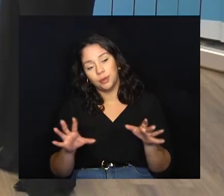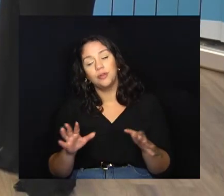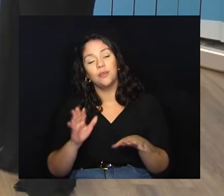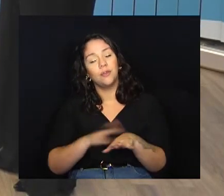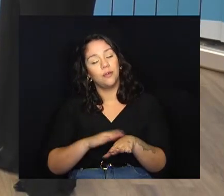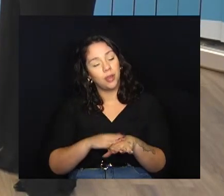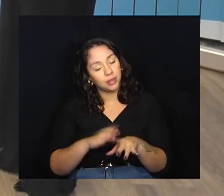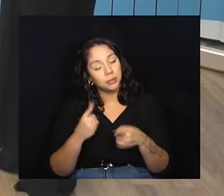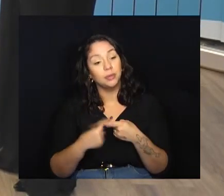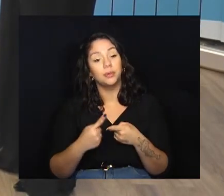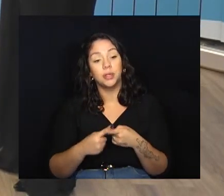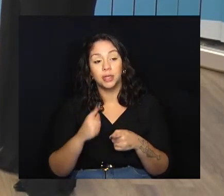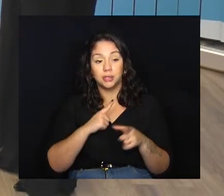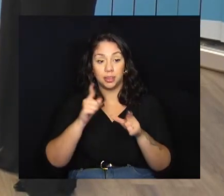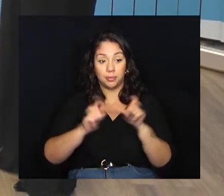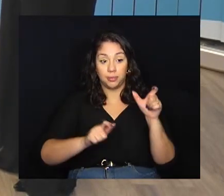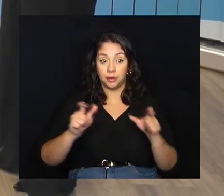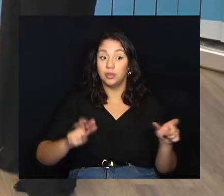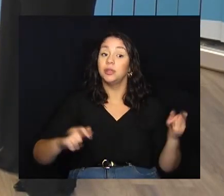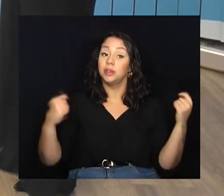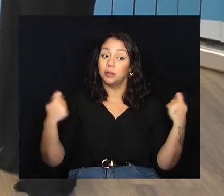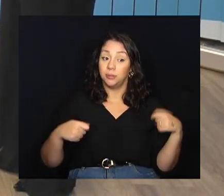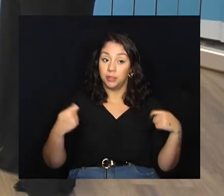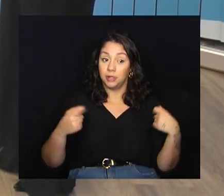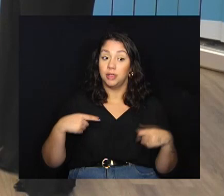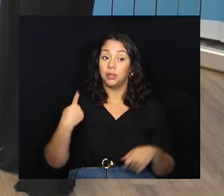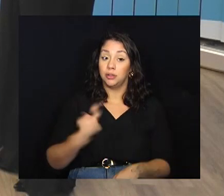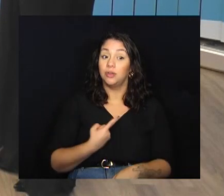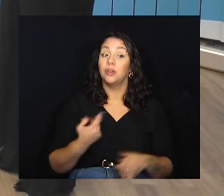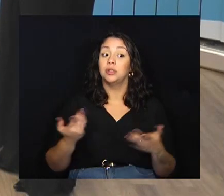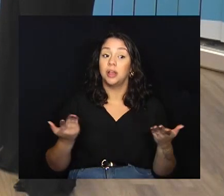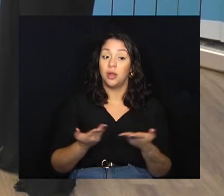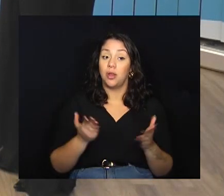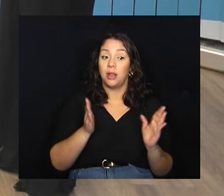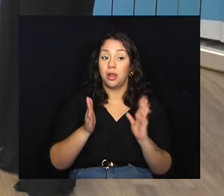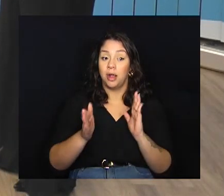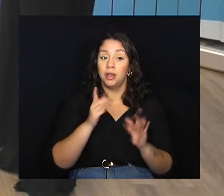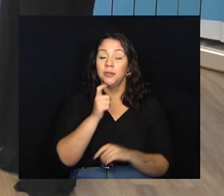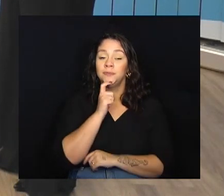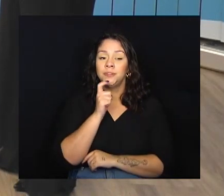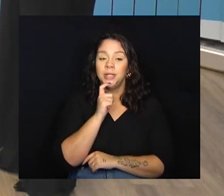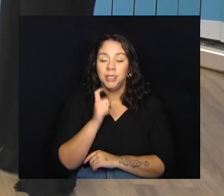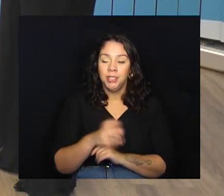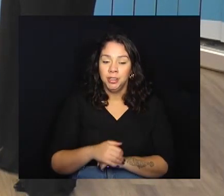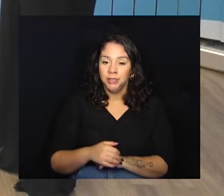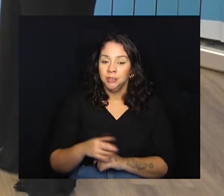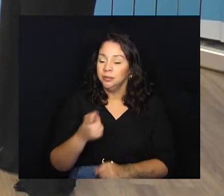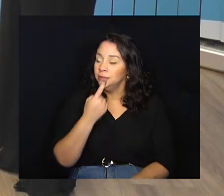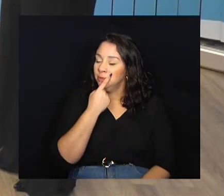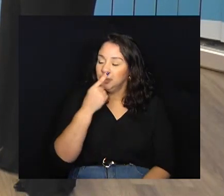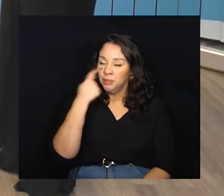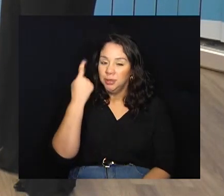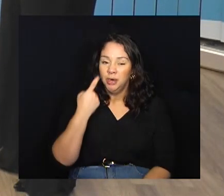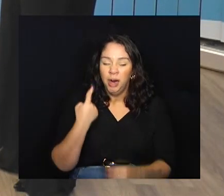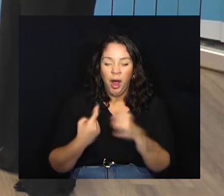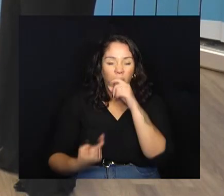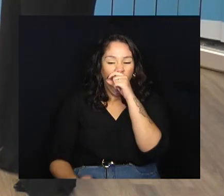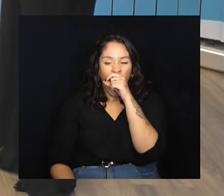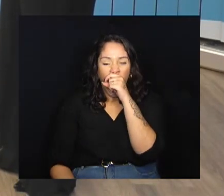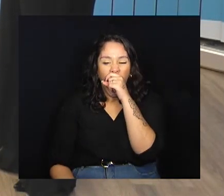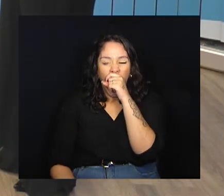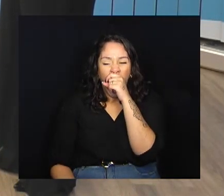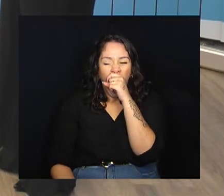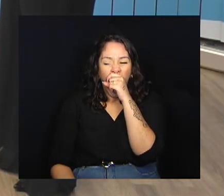tem muitas pessoas precisando já que nós estamos no Inverno mina Abreu a gente fala agora sobre saúde febre